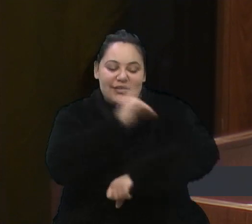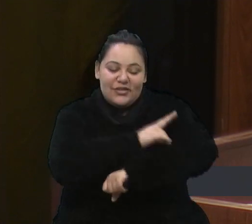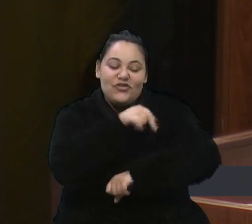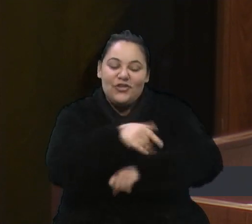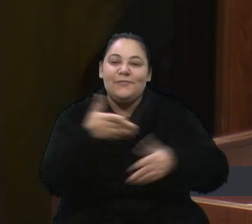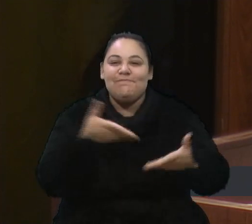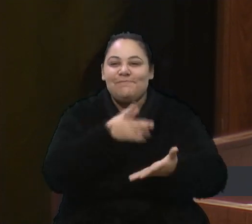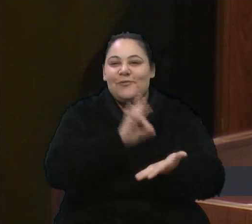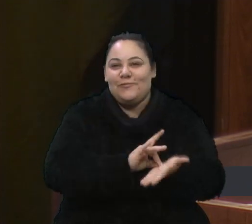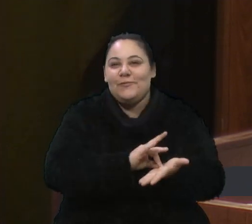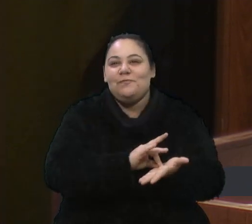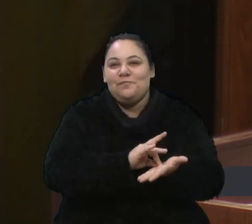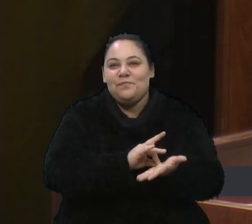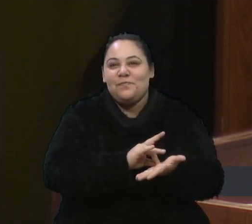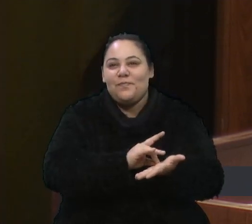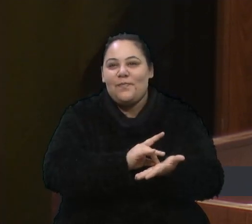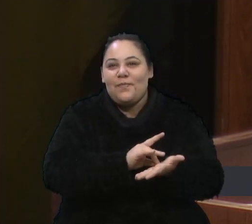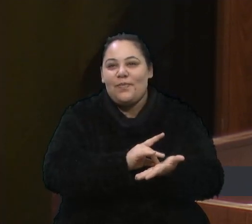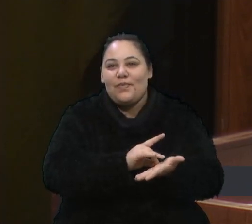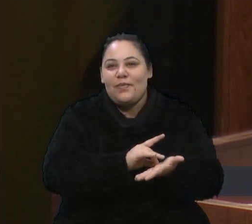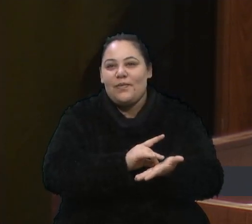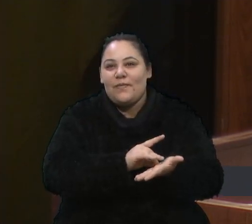tá?